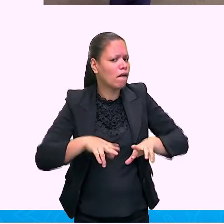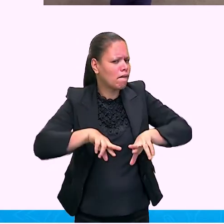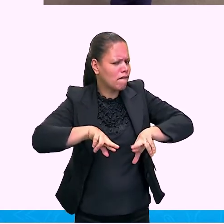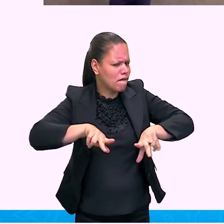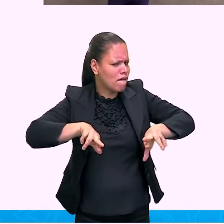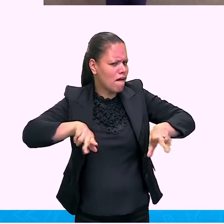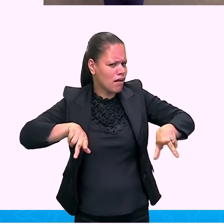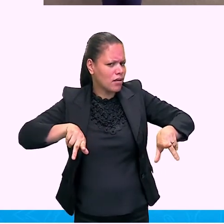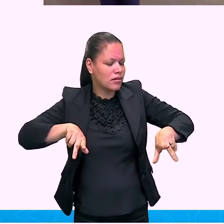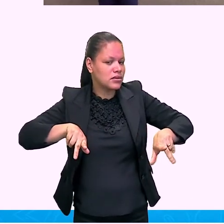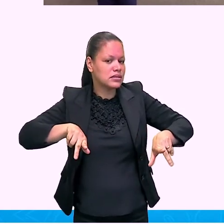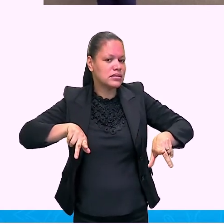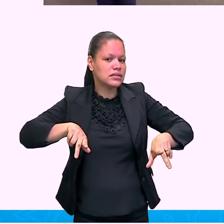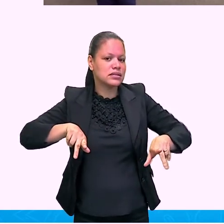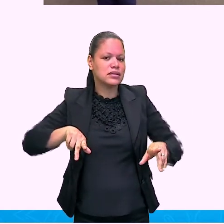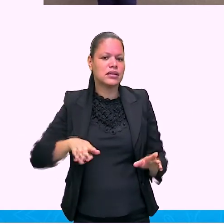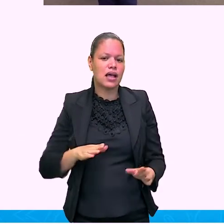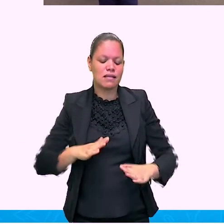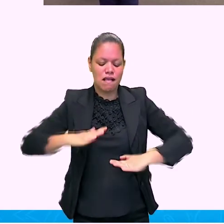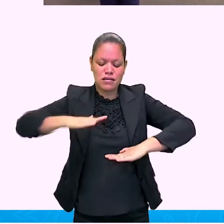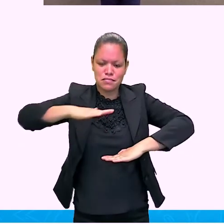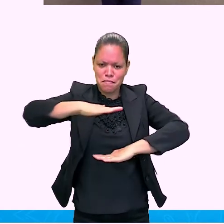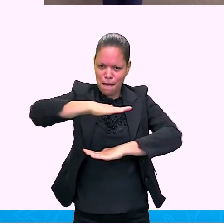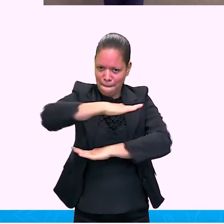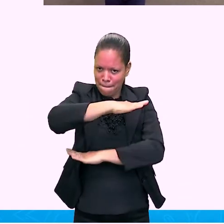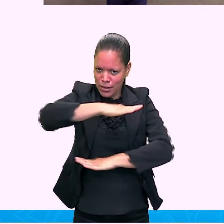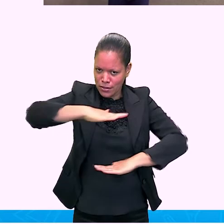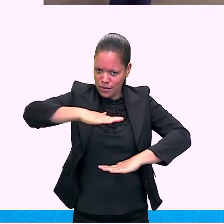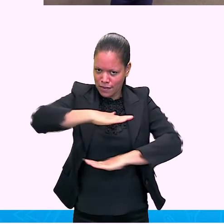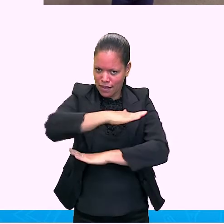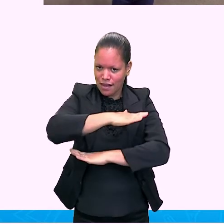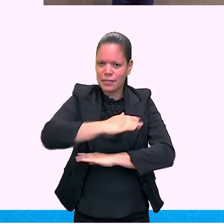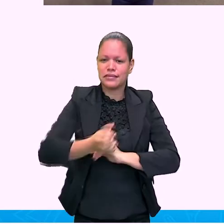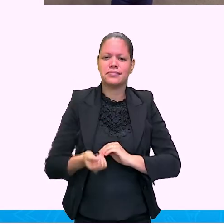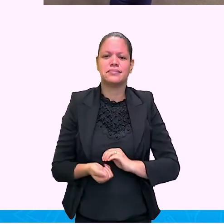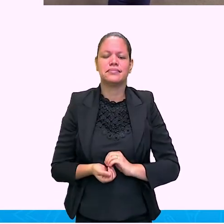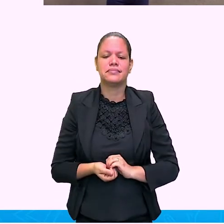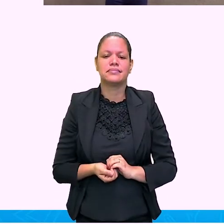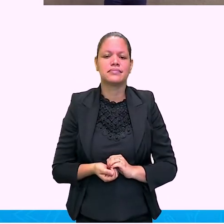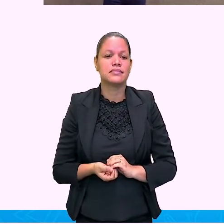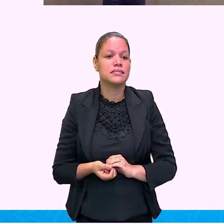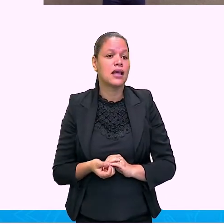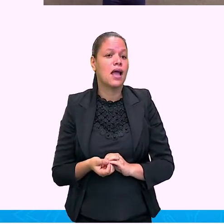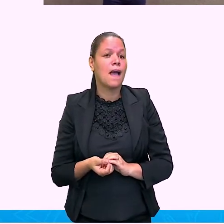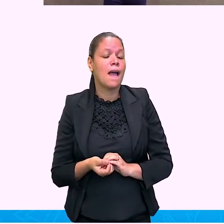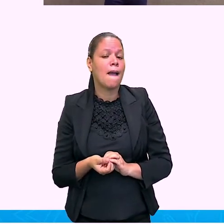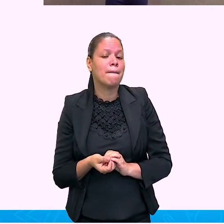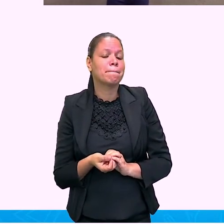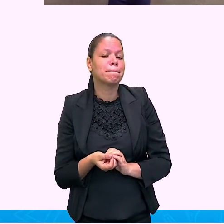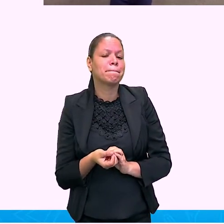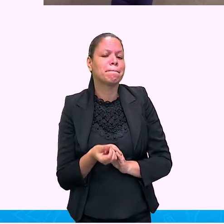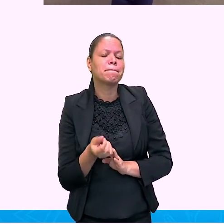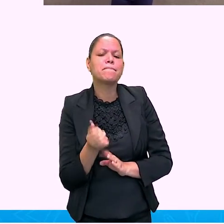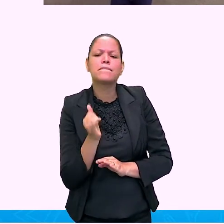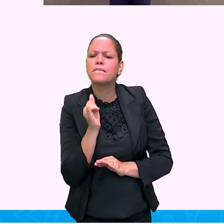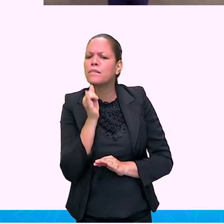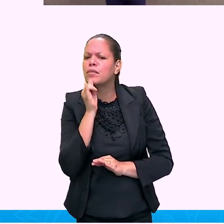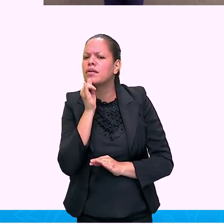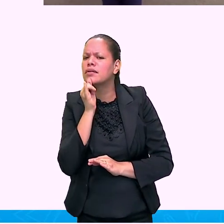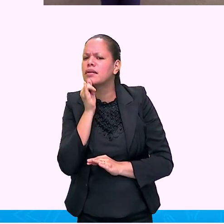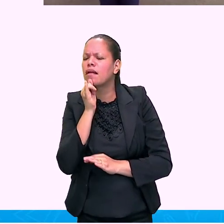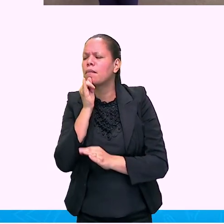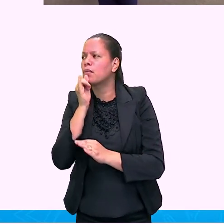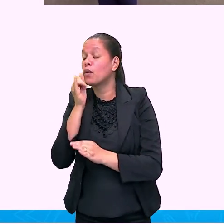perpendiculares. As retas perpendiculares são duas retas quando, ao